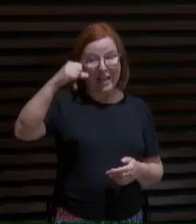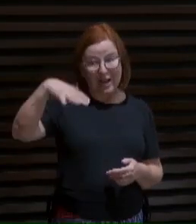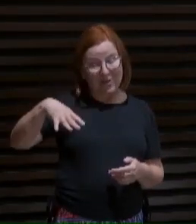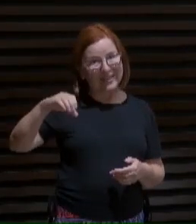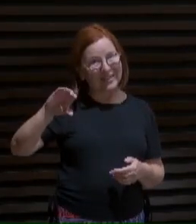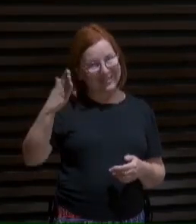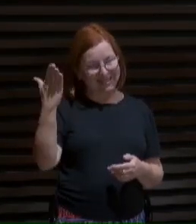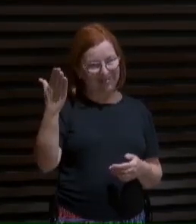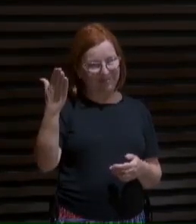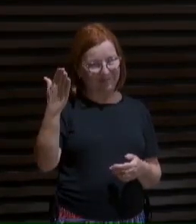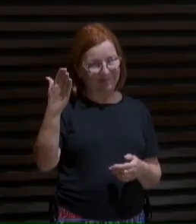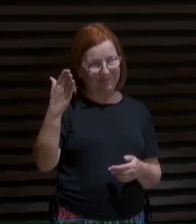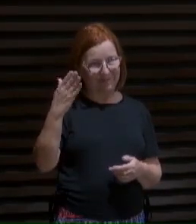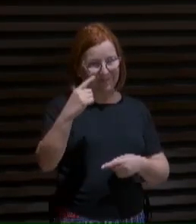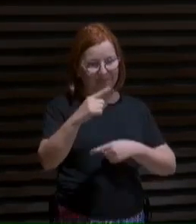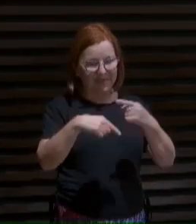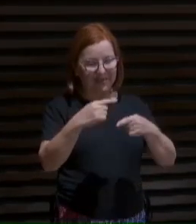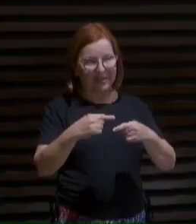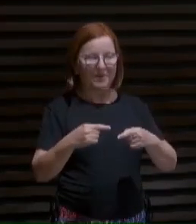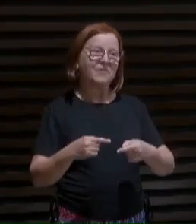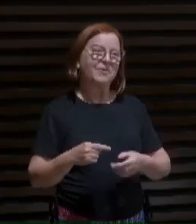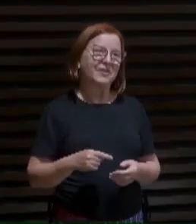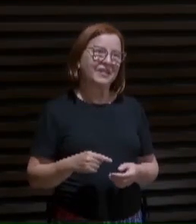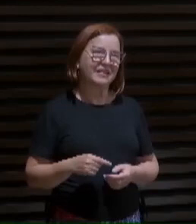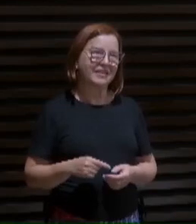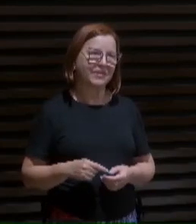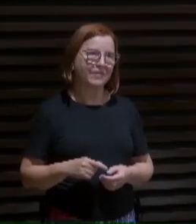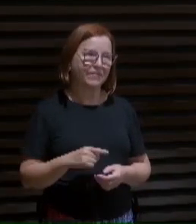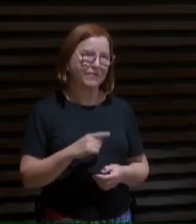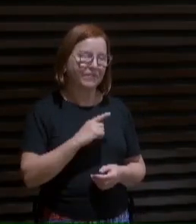para frente há um ordenamento.